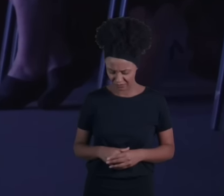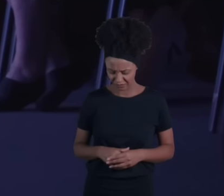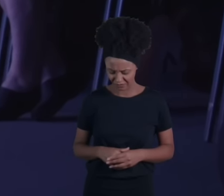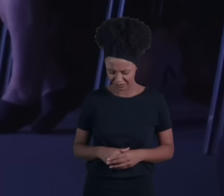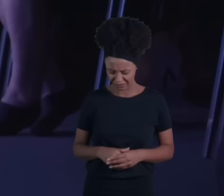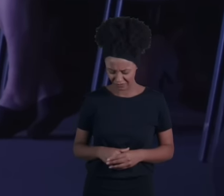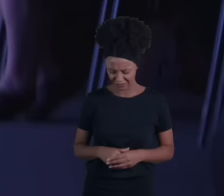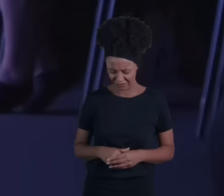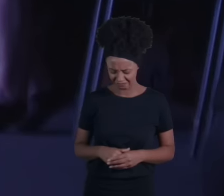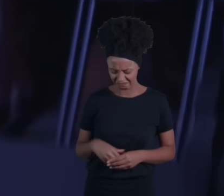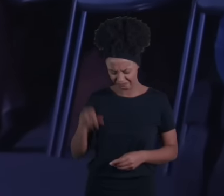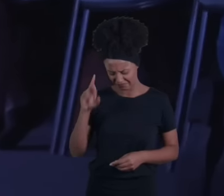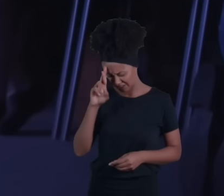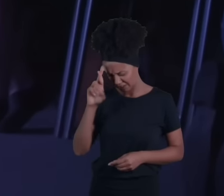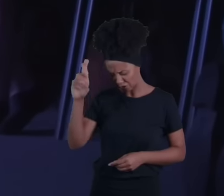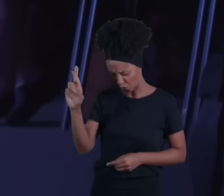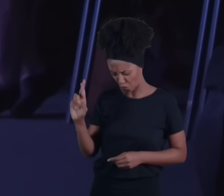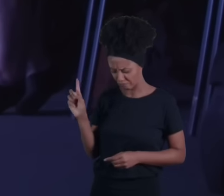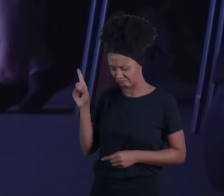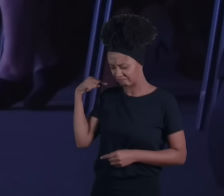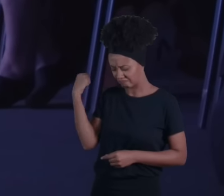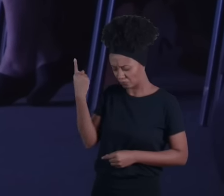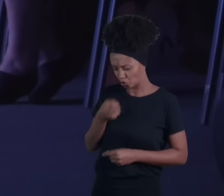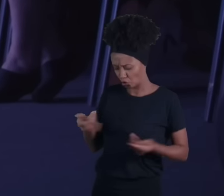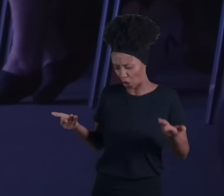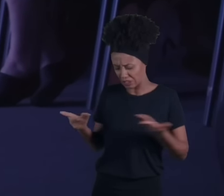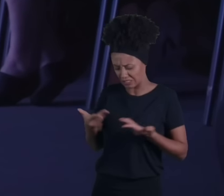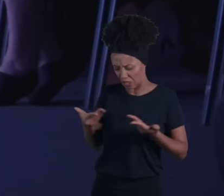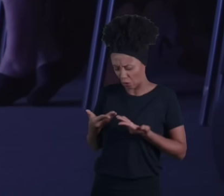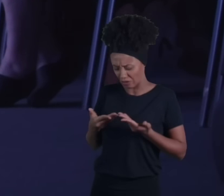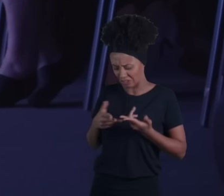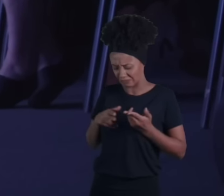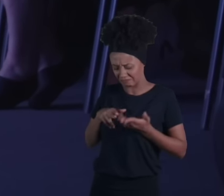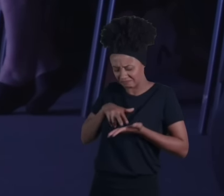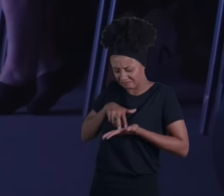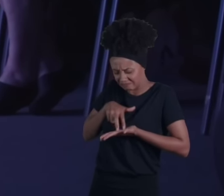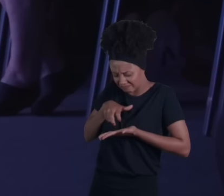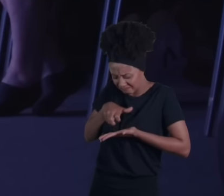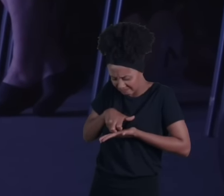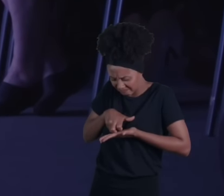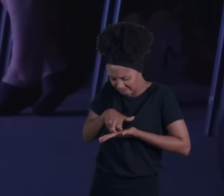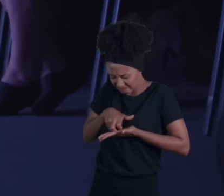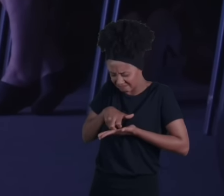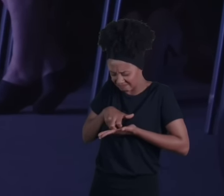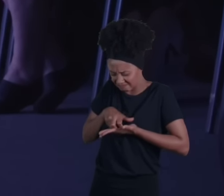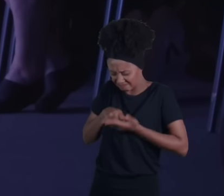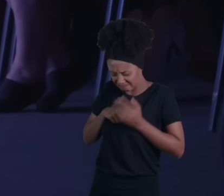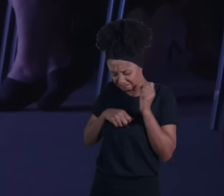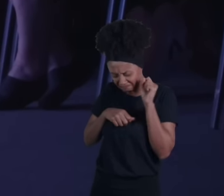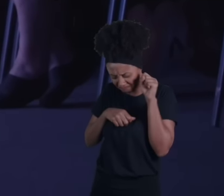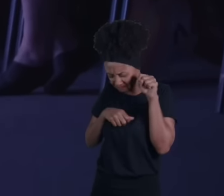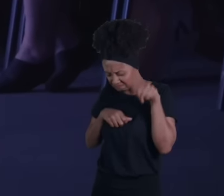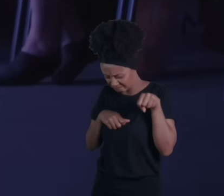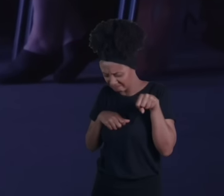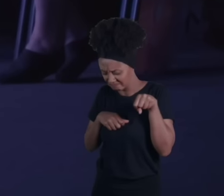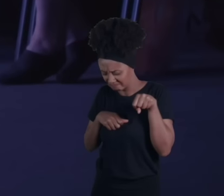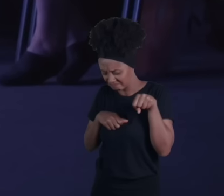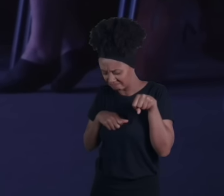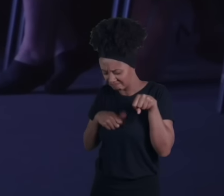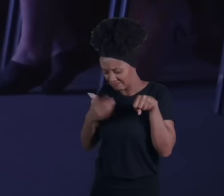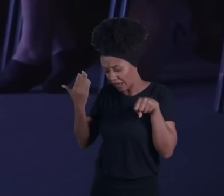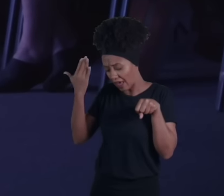queremos nos prostrar, ó Deus, e reconhecer que o Senhor não, se o Senhor não estiver nos